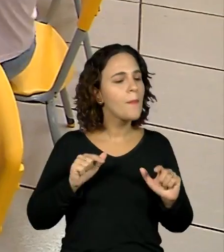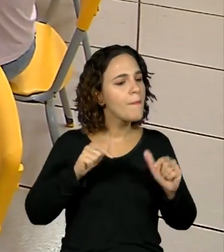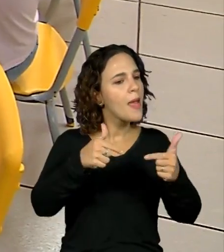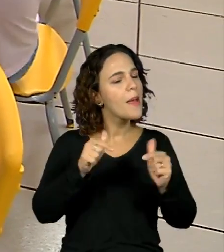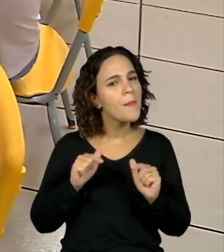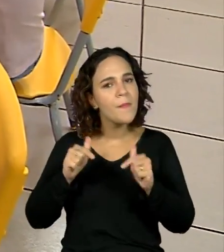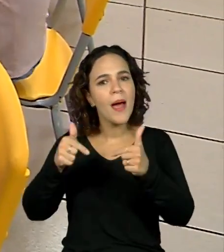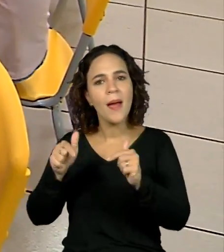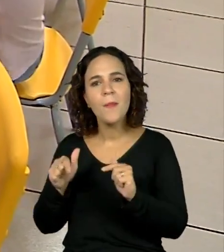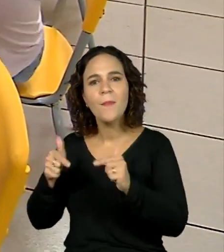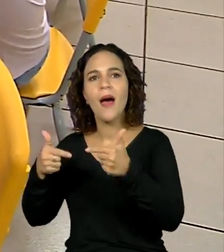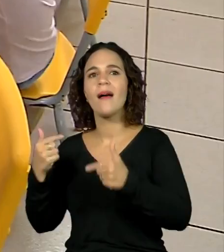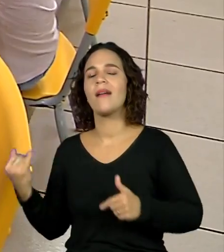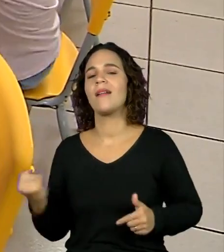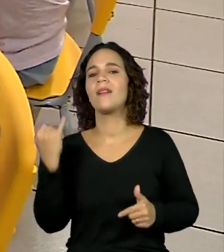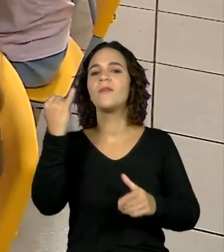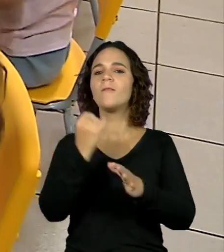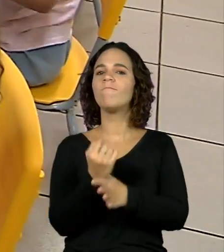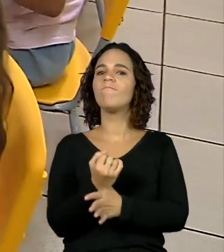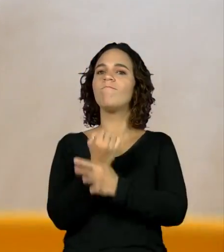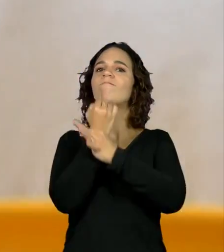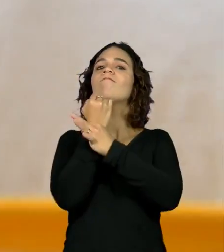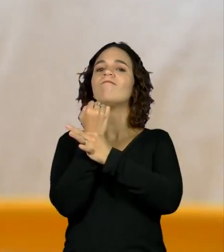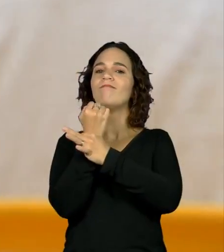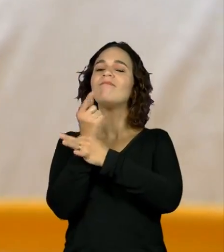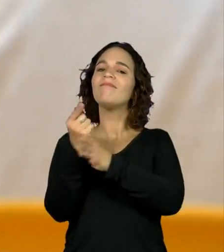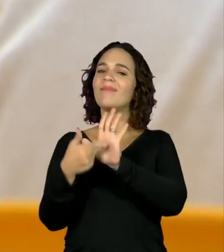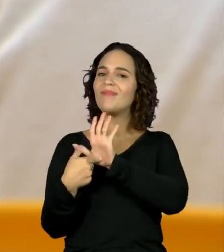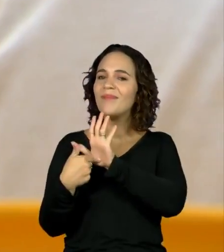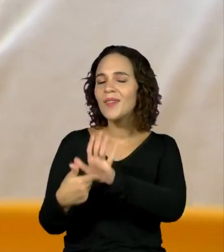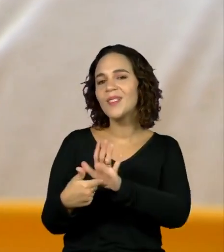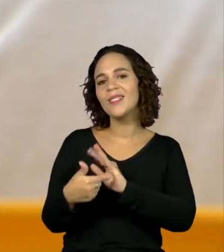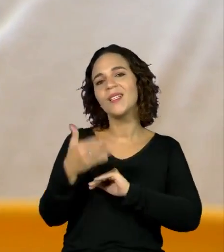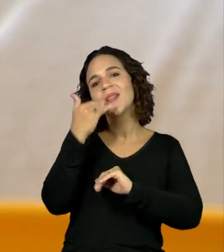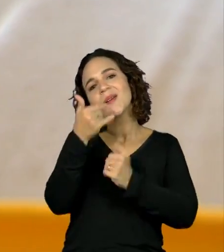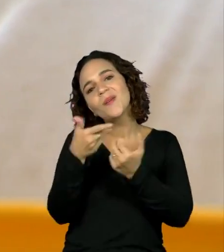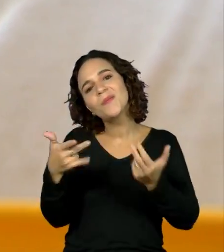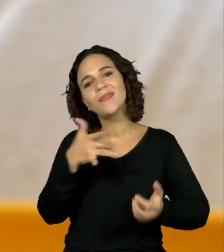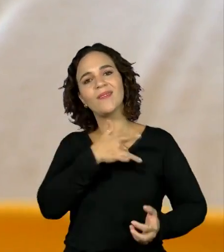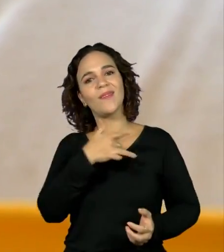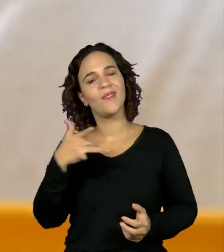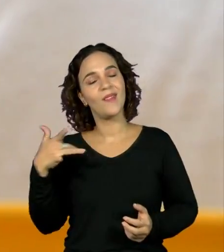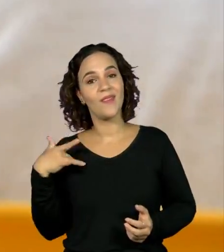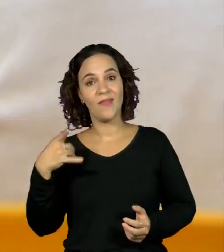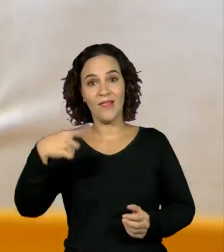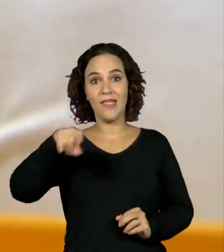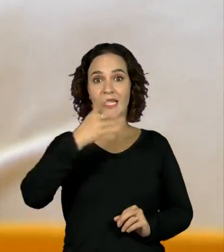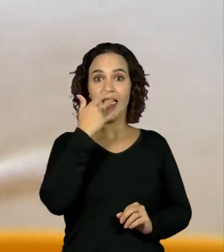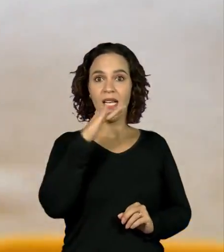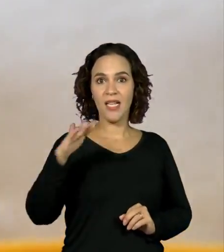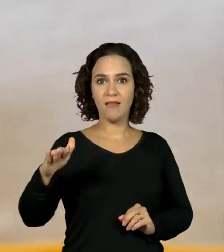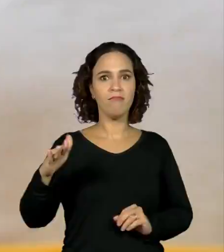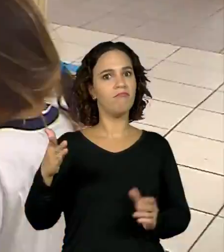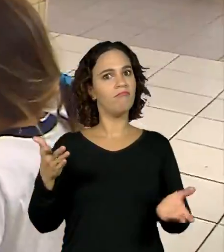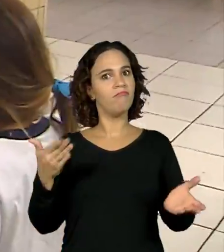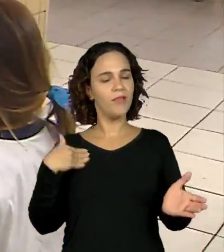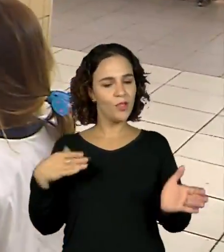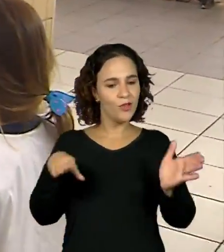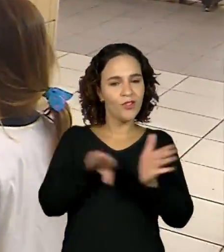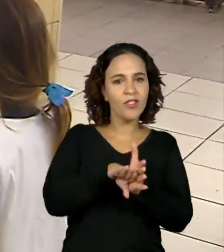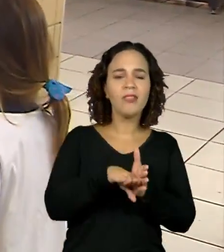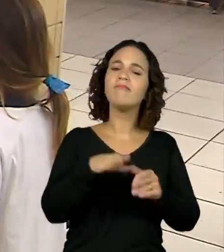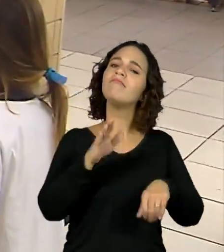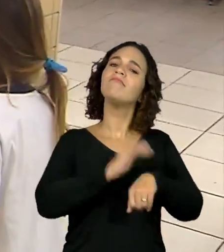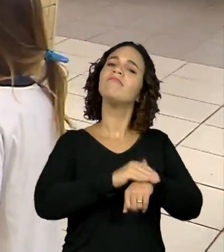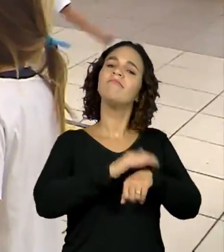né, para a gente garantir que a gente está realizando essa apresentação, né, dos alimentos para que as crianças, na hora de chegarem aqui e se servirem,